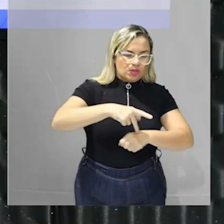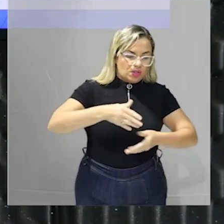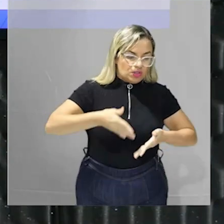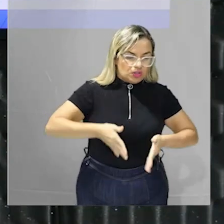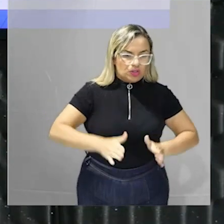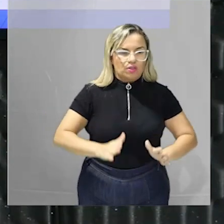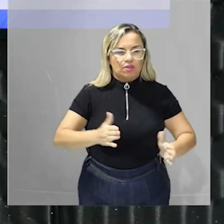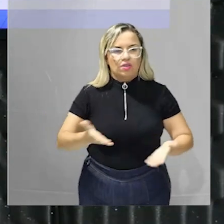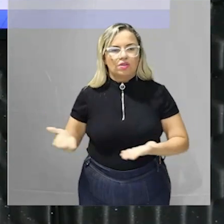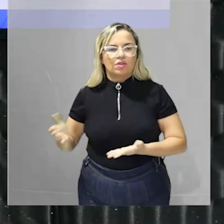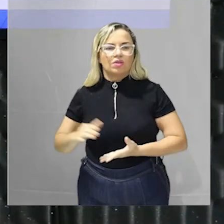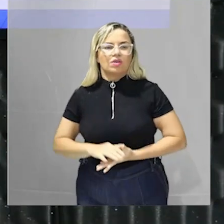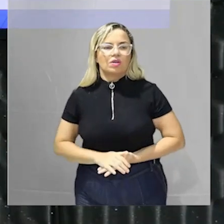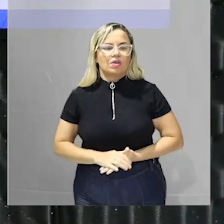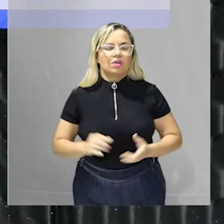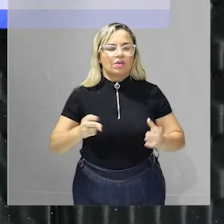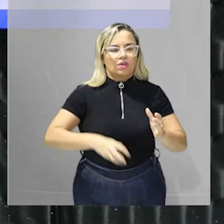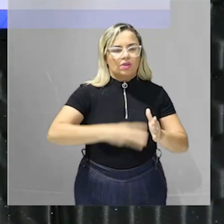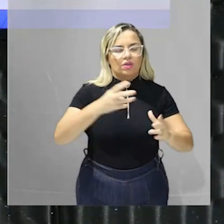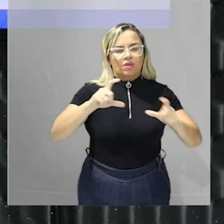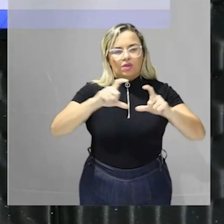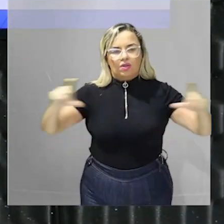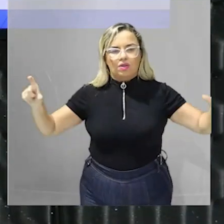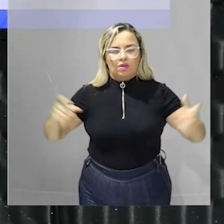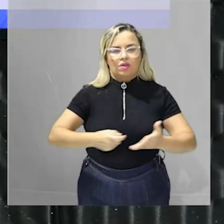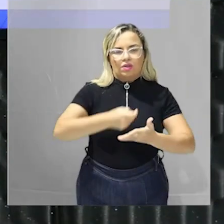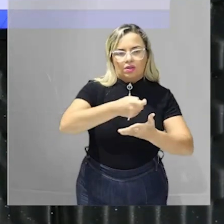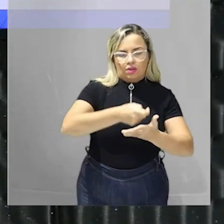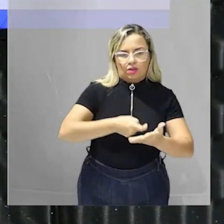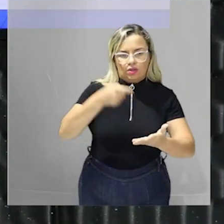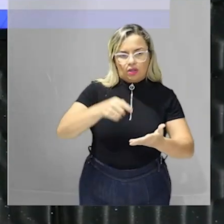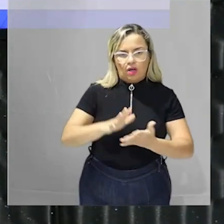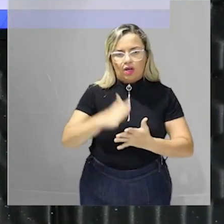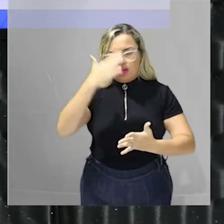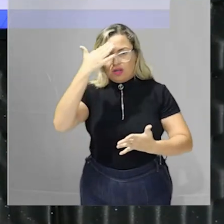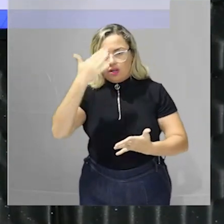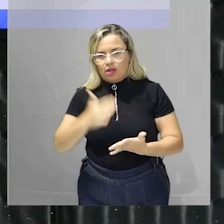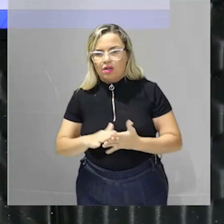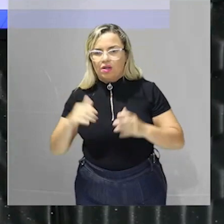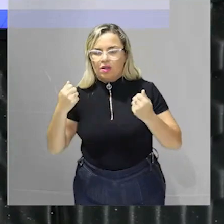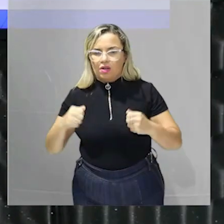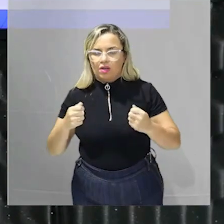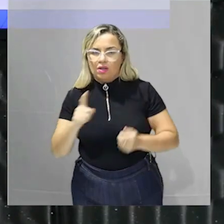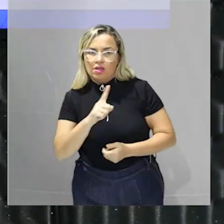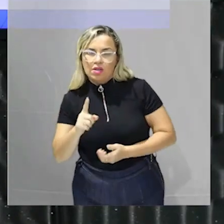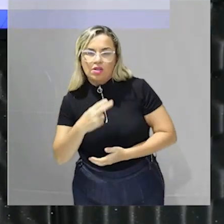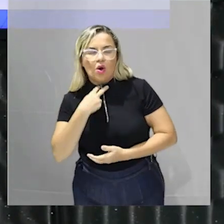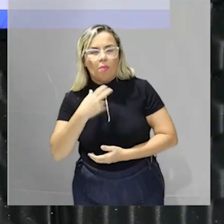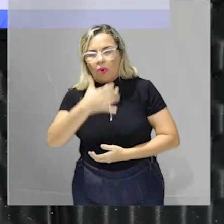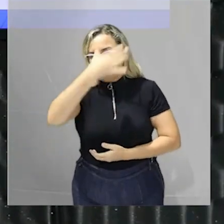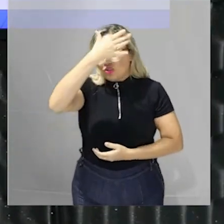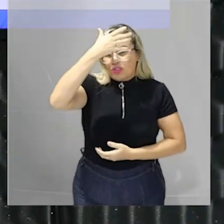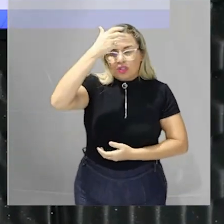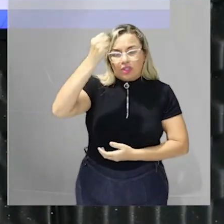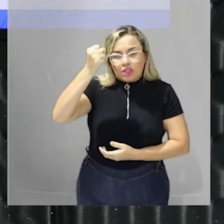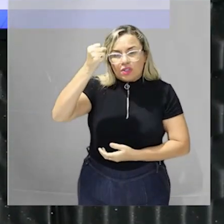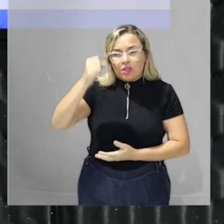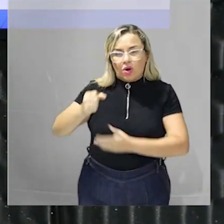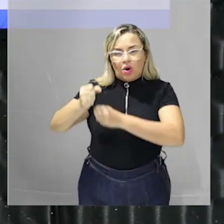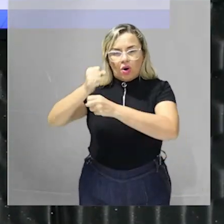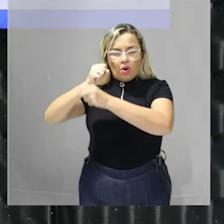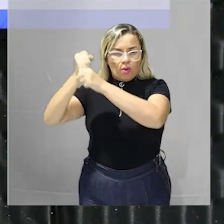3. O texto defende a necessidade de não esquecer o passado dos povos.